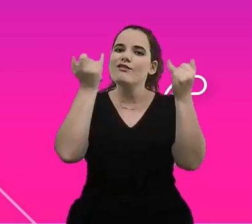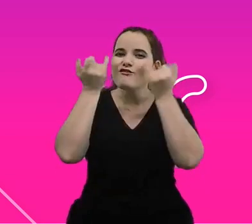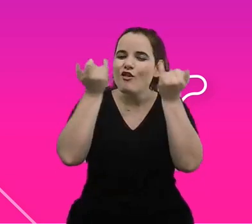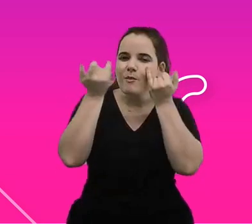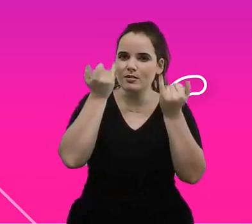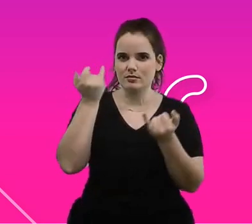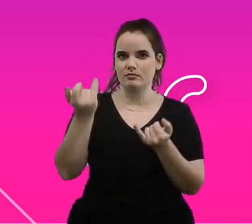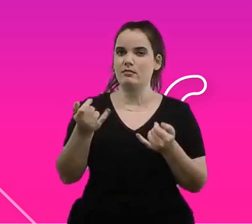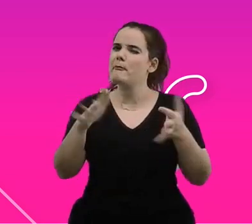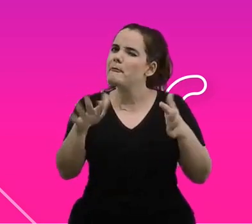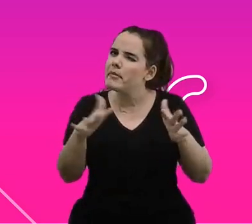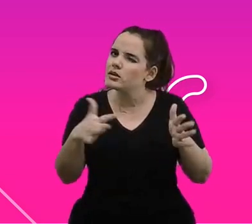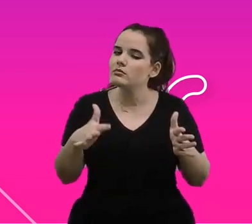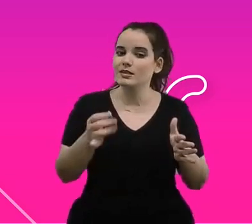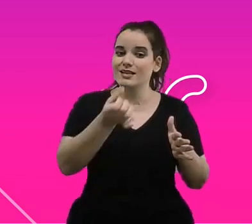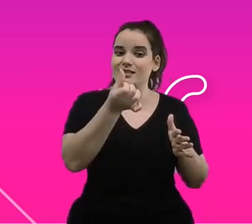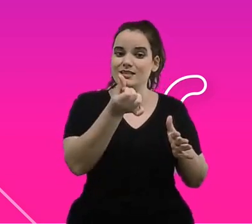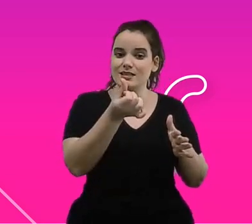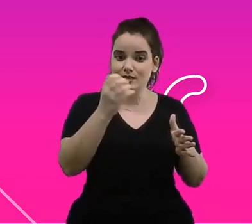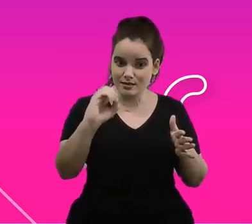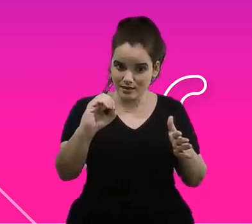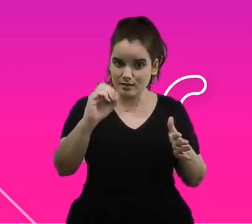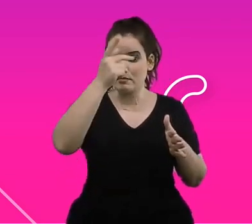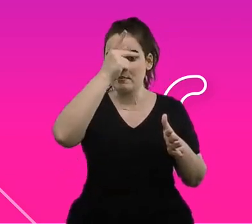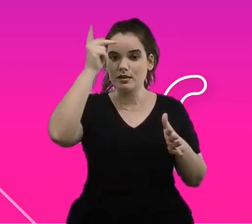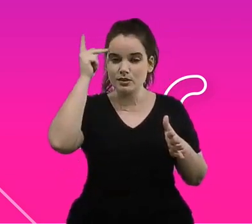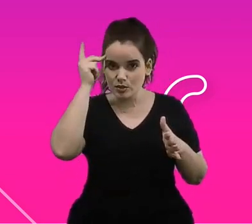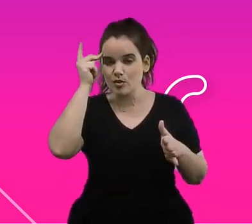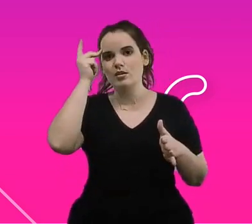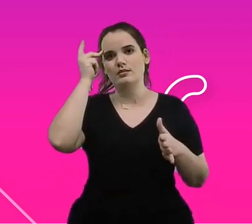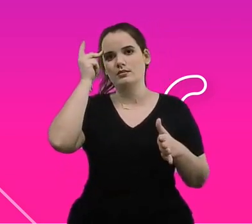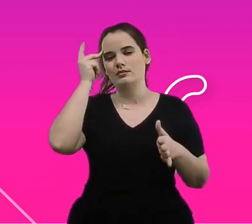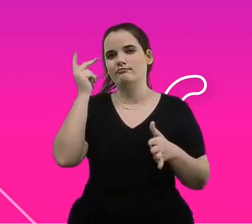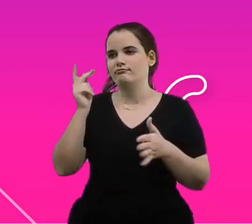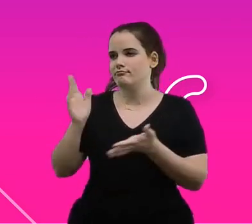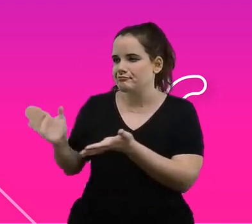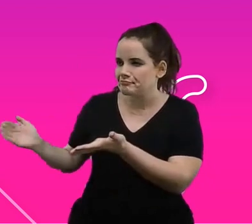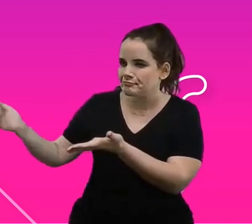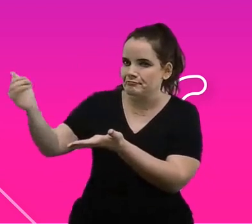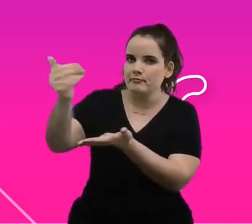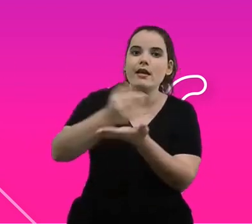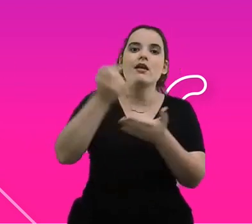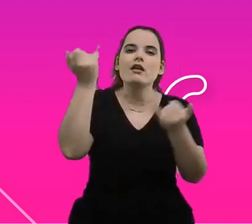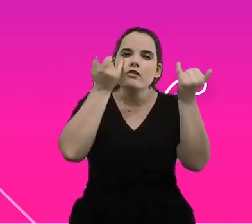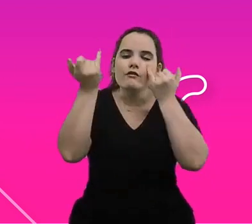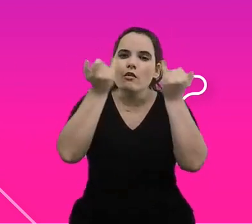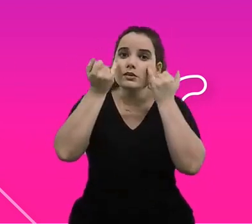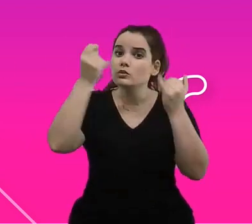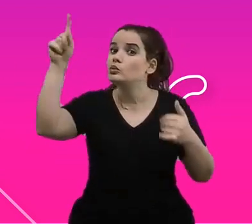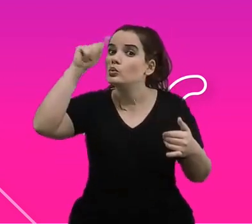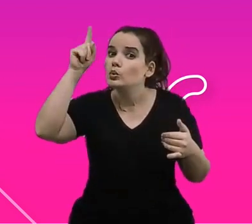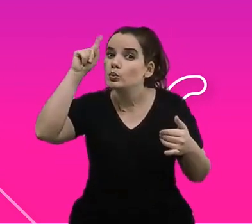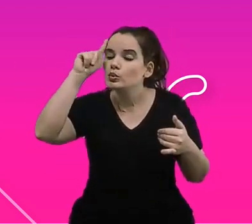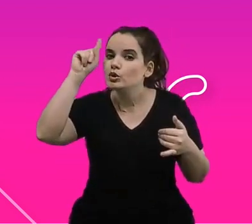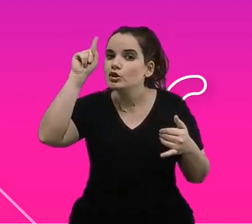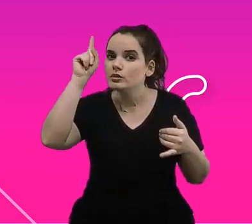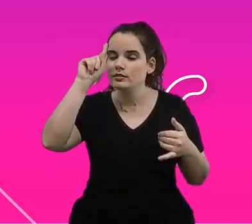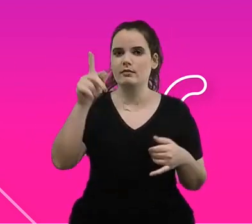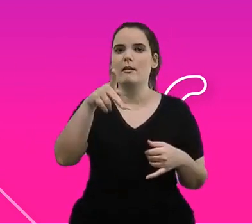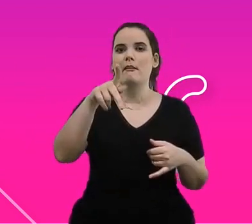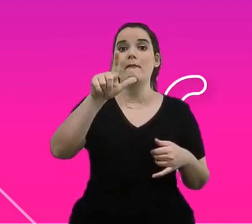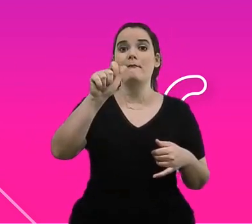despontando na pecuária, na agricultura, na área de inovação, na área de inteligência de dados. Então, eu vejo que esse estudo, como esse produto,